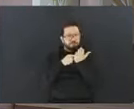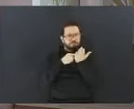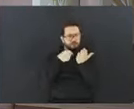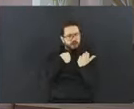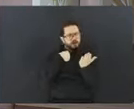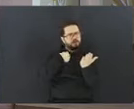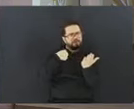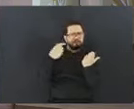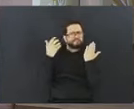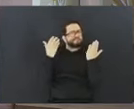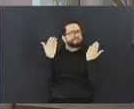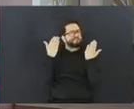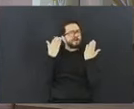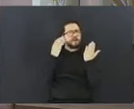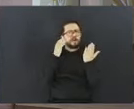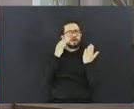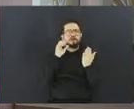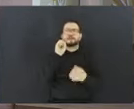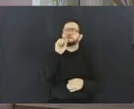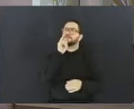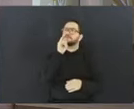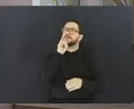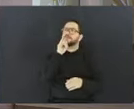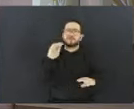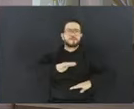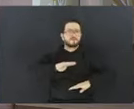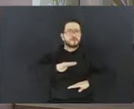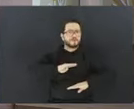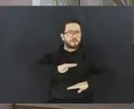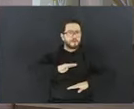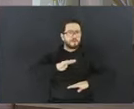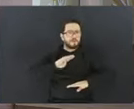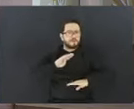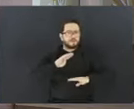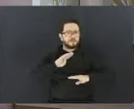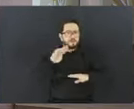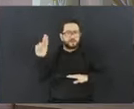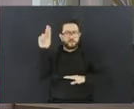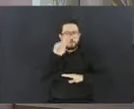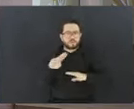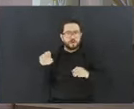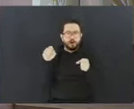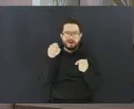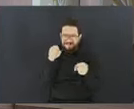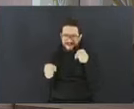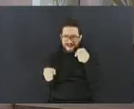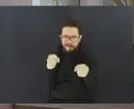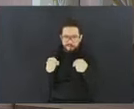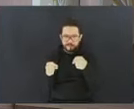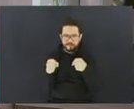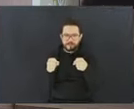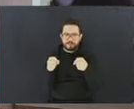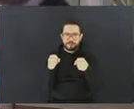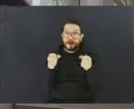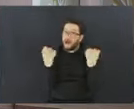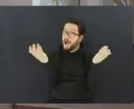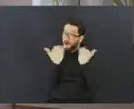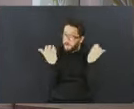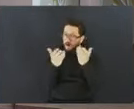seria uma situação mais do uso das viaturas, né, e me parece que agora, de uma forma mais clara ali, seria